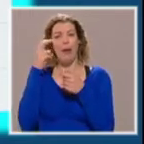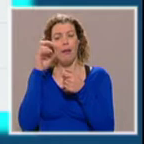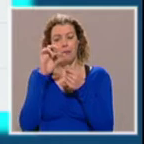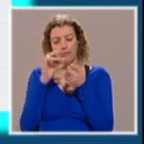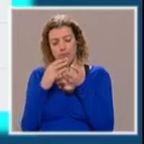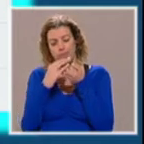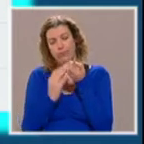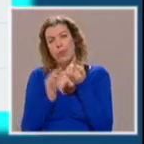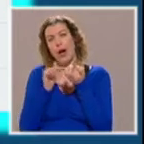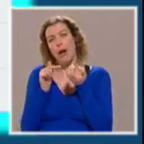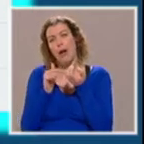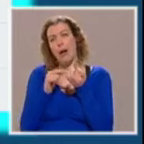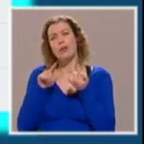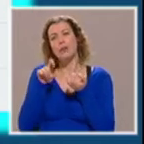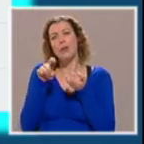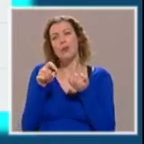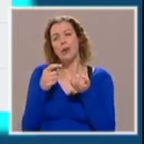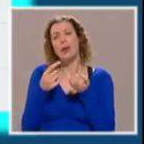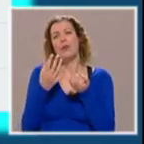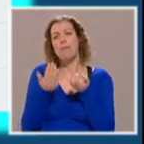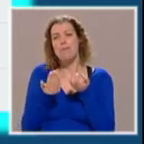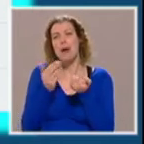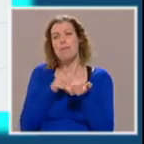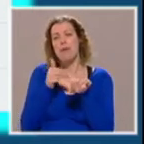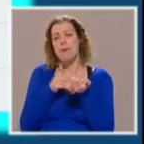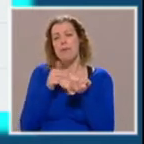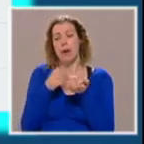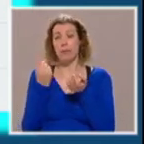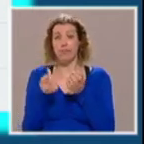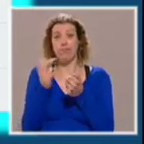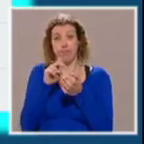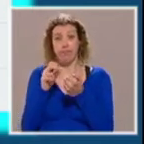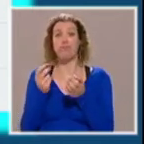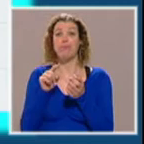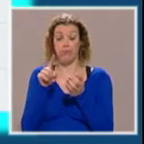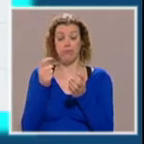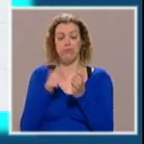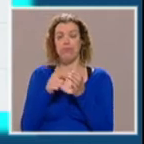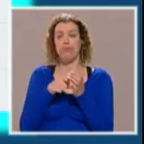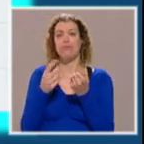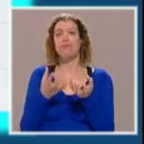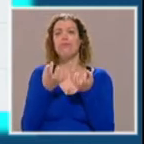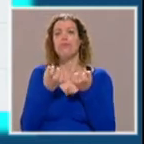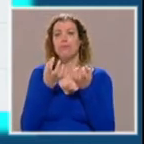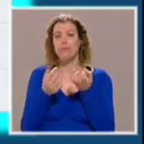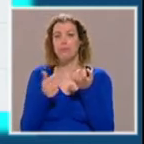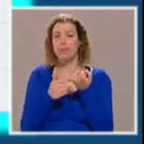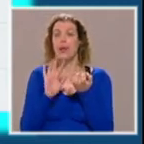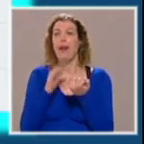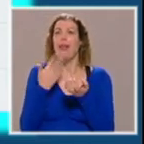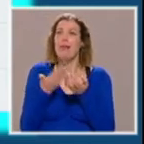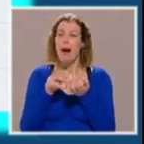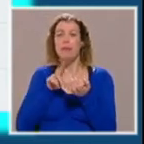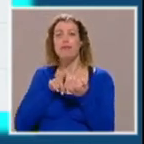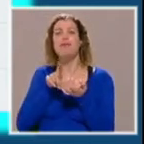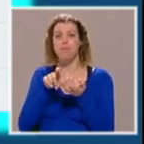a maturação dos espermatozoides. Os espermatozoides são formados nos testículos, mas só ganham mobilidade, ou seja,